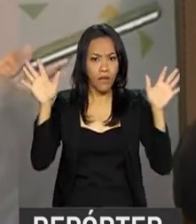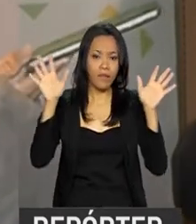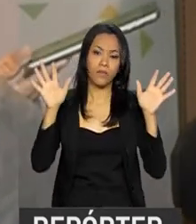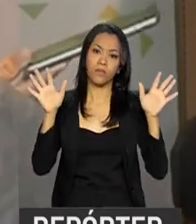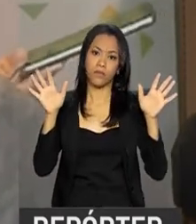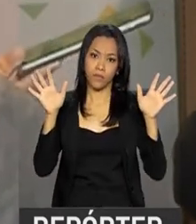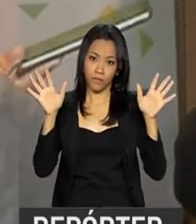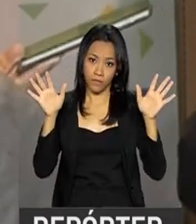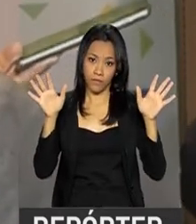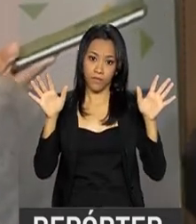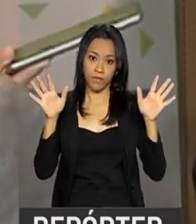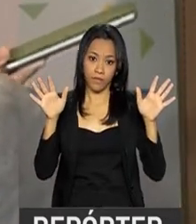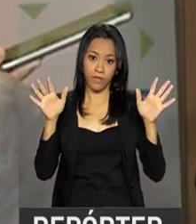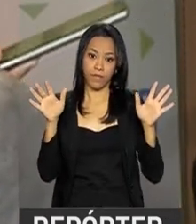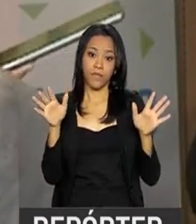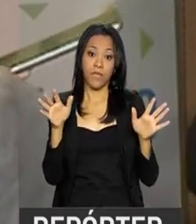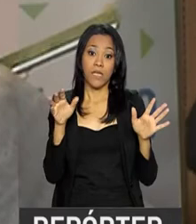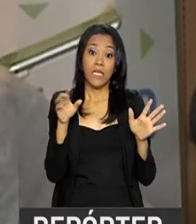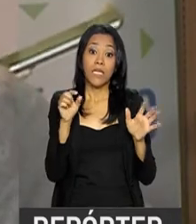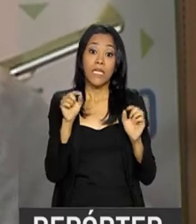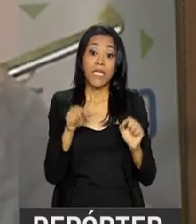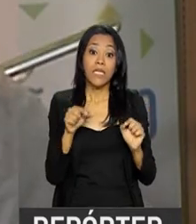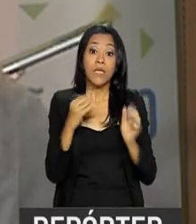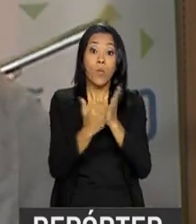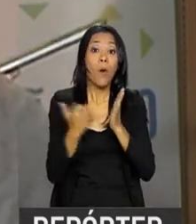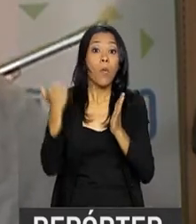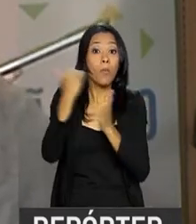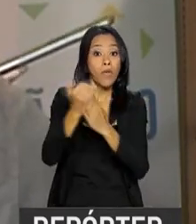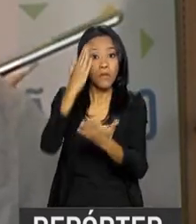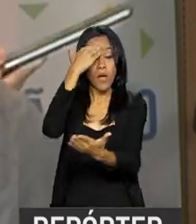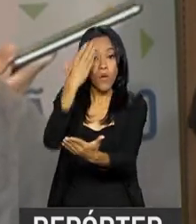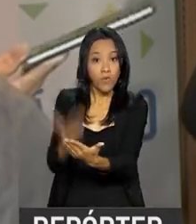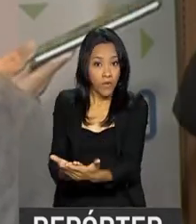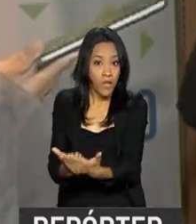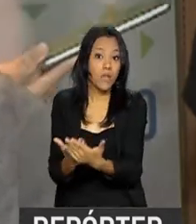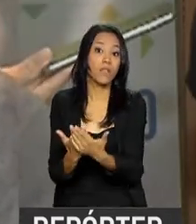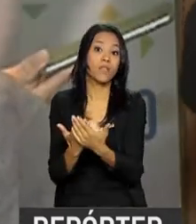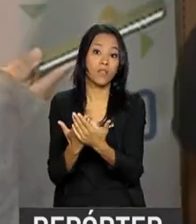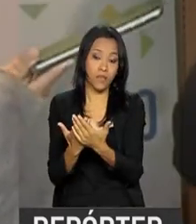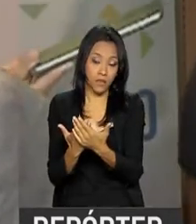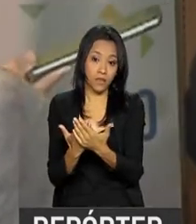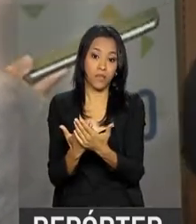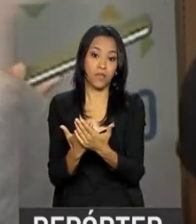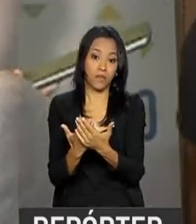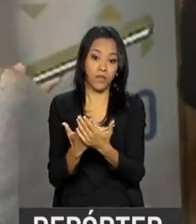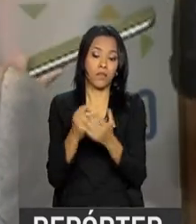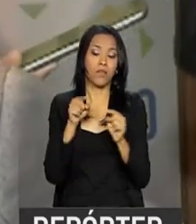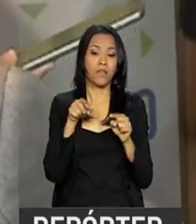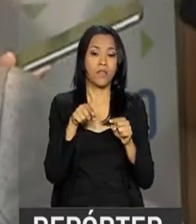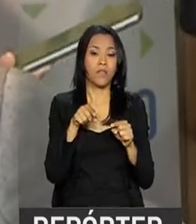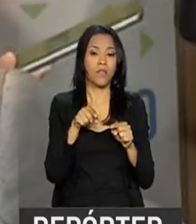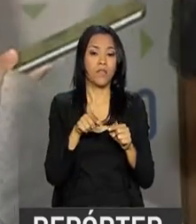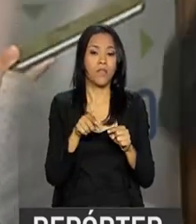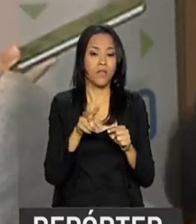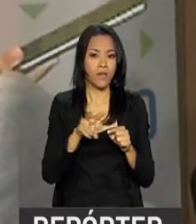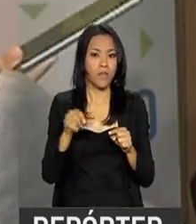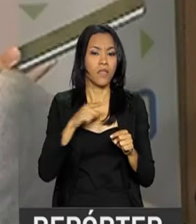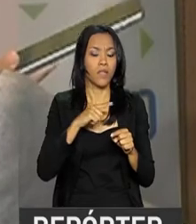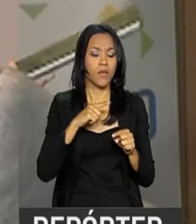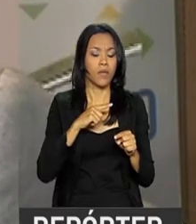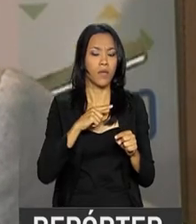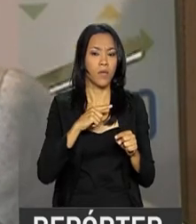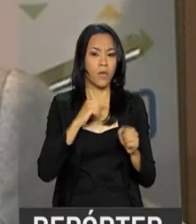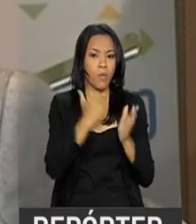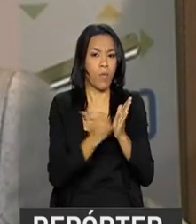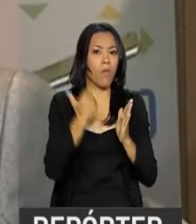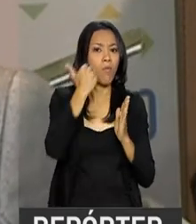e isso é o resultado do aumento da confiança quando mostrei na palestra aumenta a confiança gerando um aumento